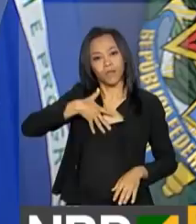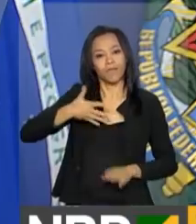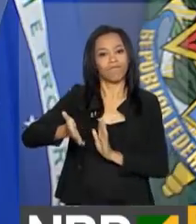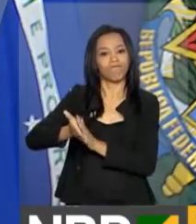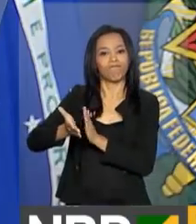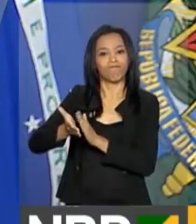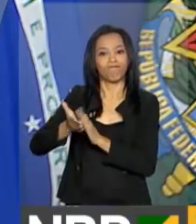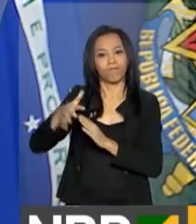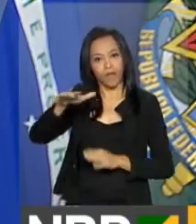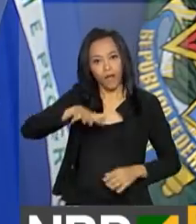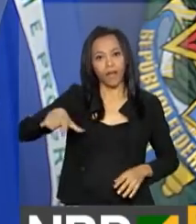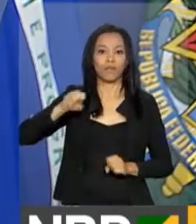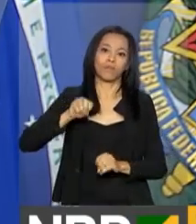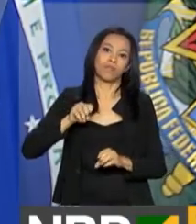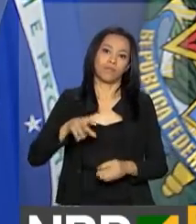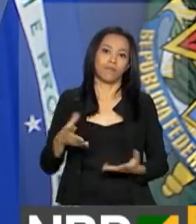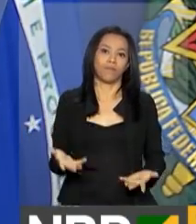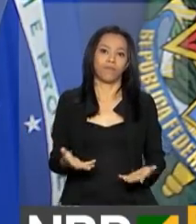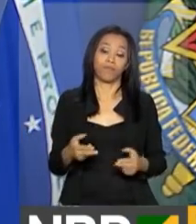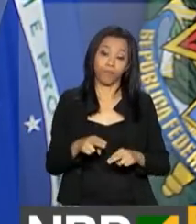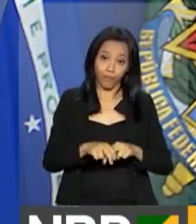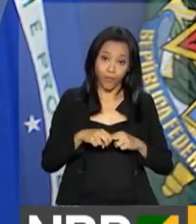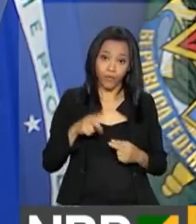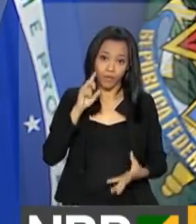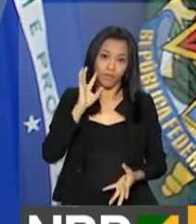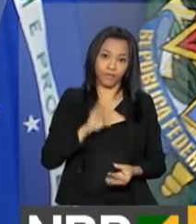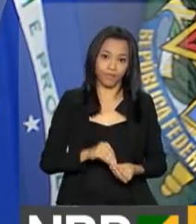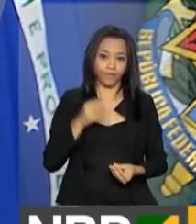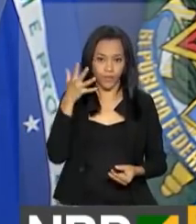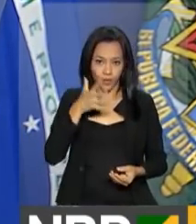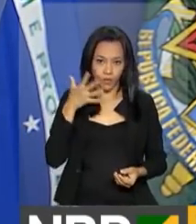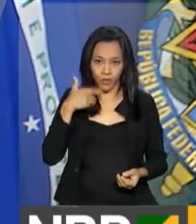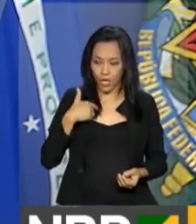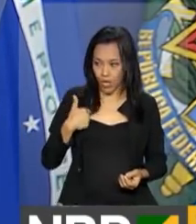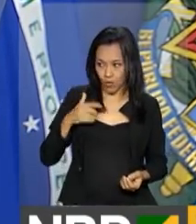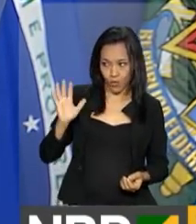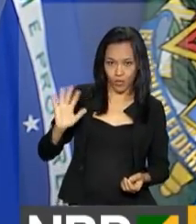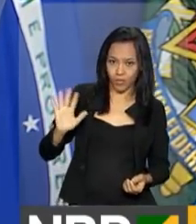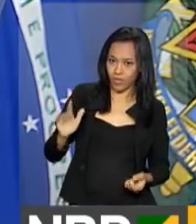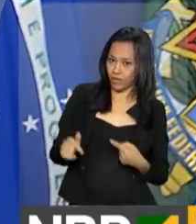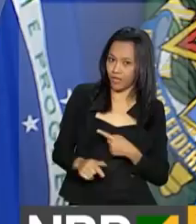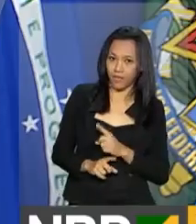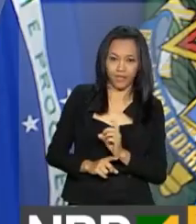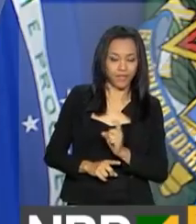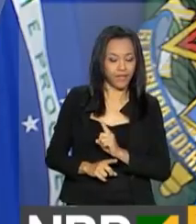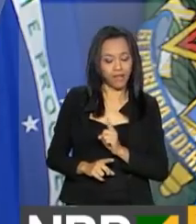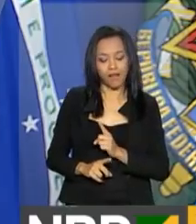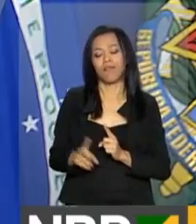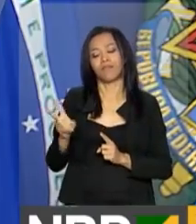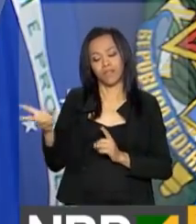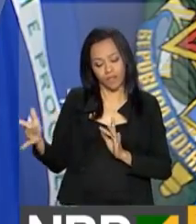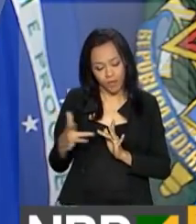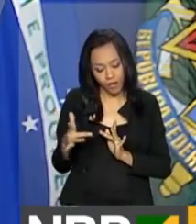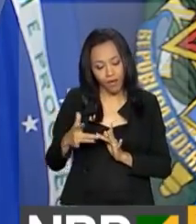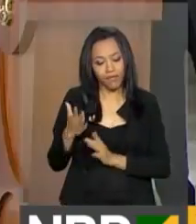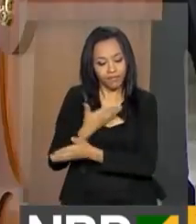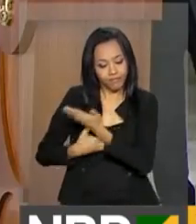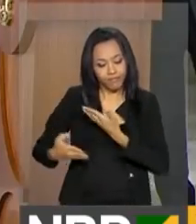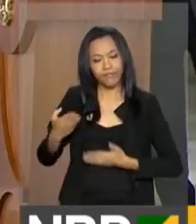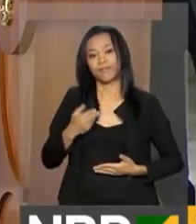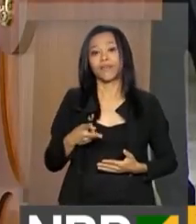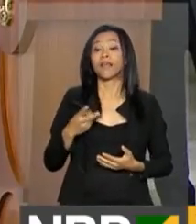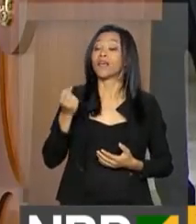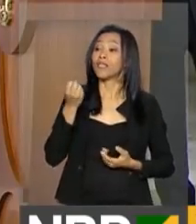educacional por isso ao concluir a palavra não estou me despedindo mendonça estará sempre conosco eu quero